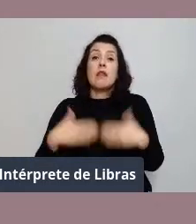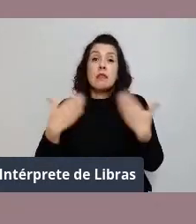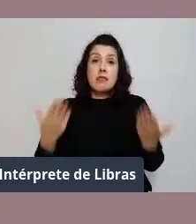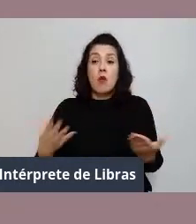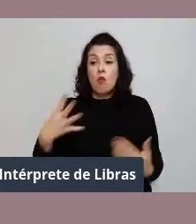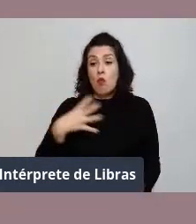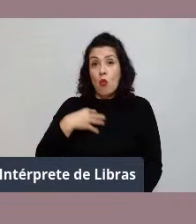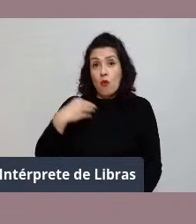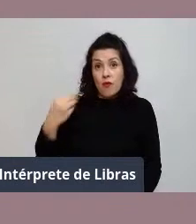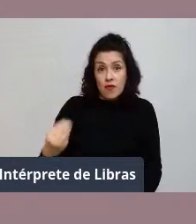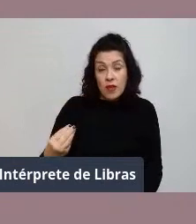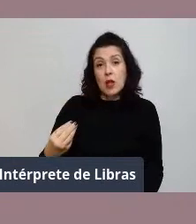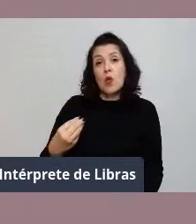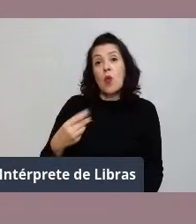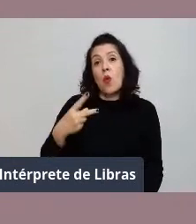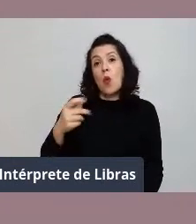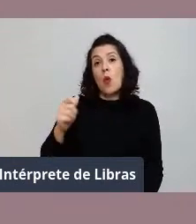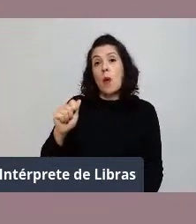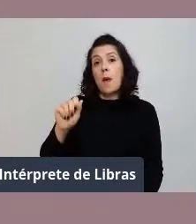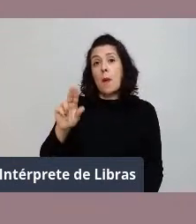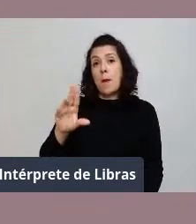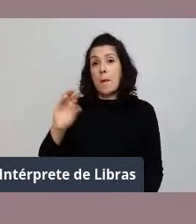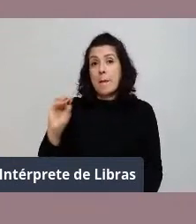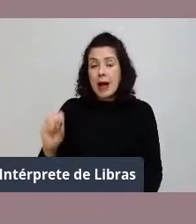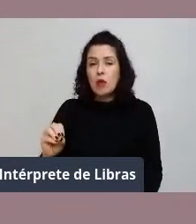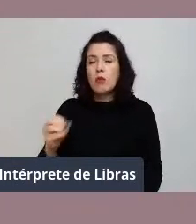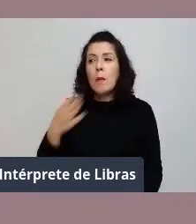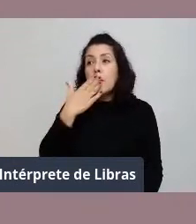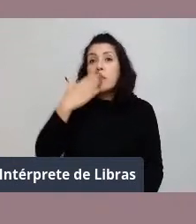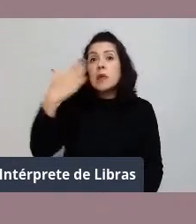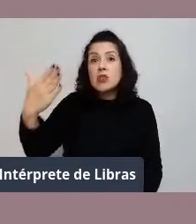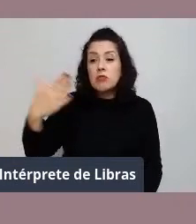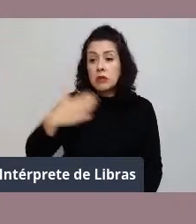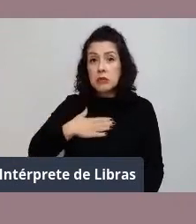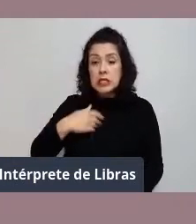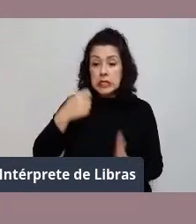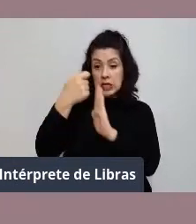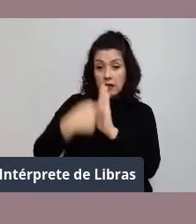com essa palavra na cabeça, encontro. Né? Então, eu queria,